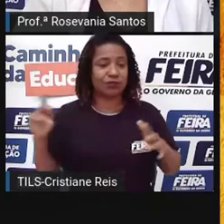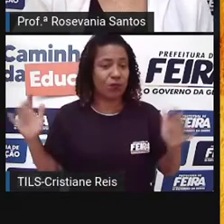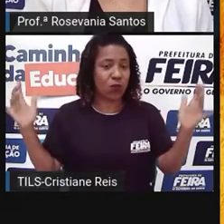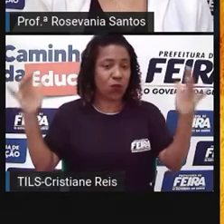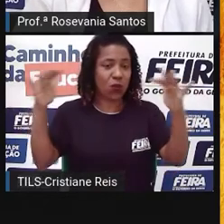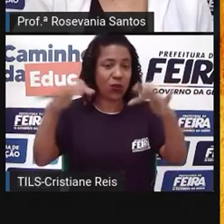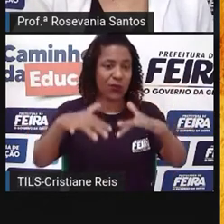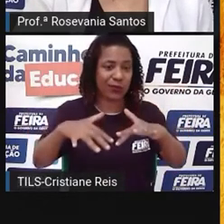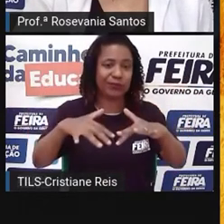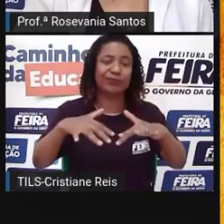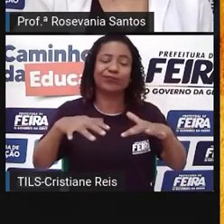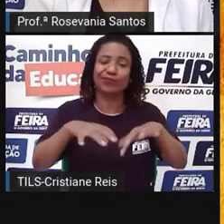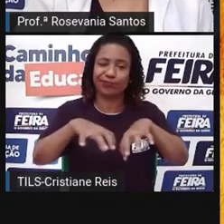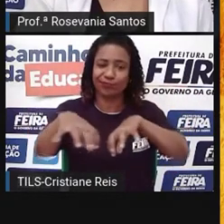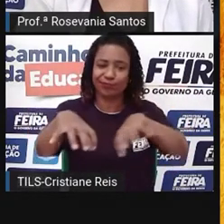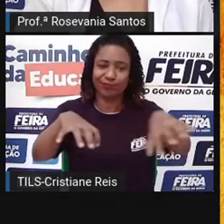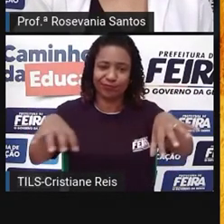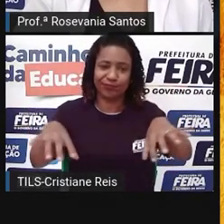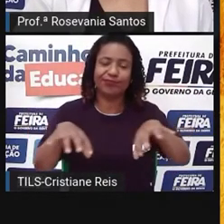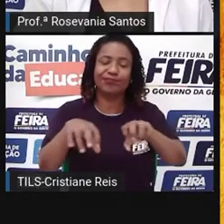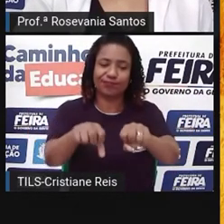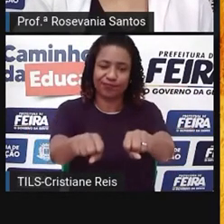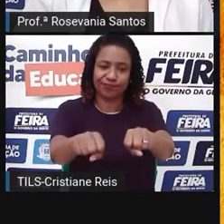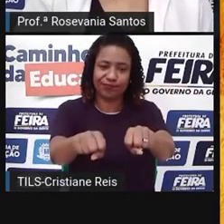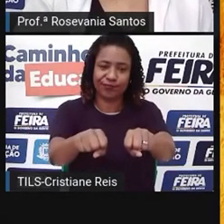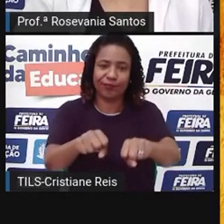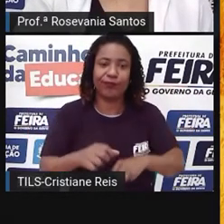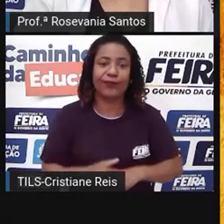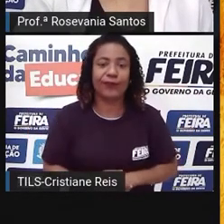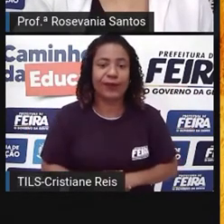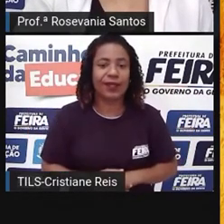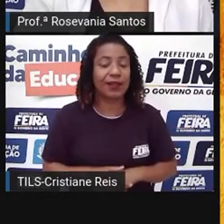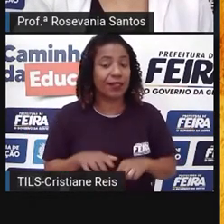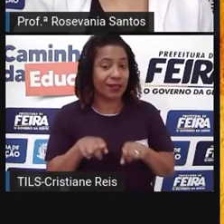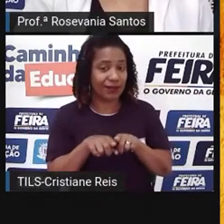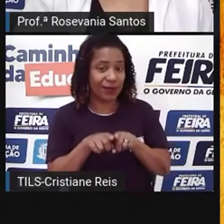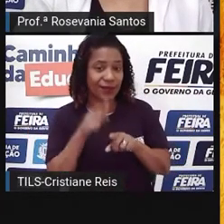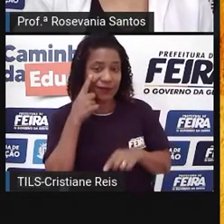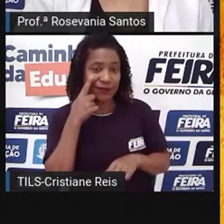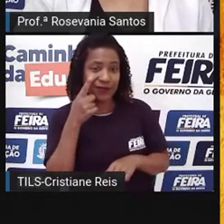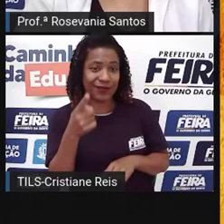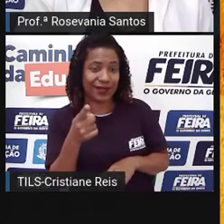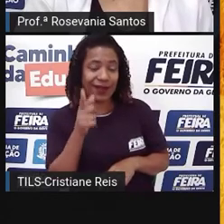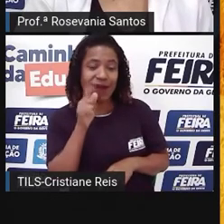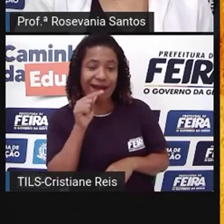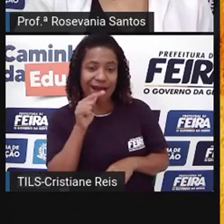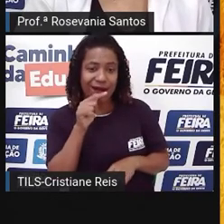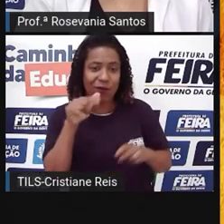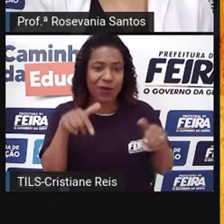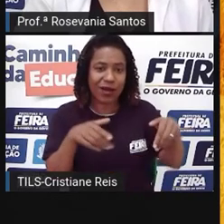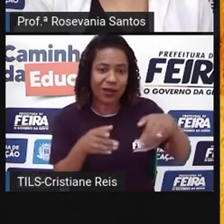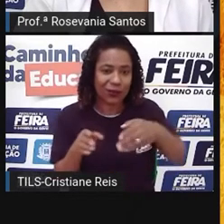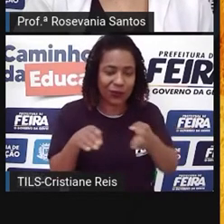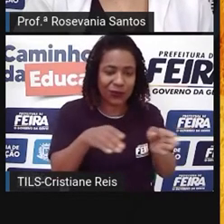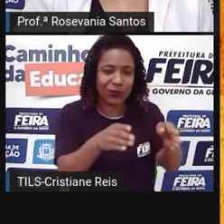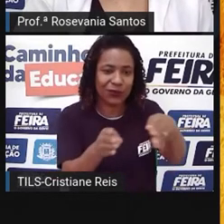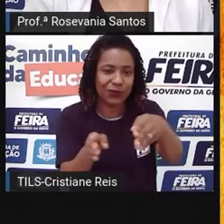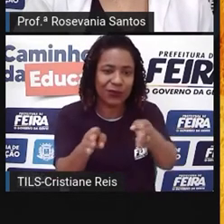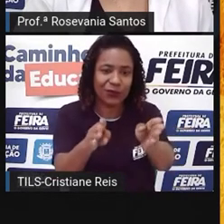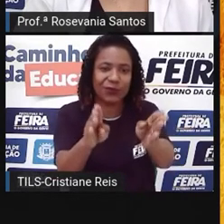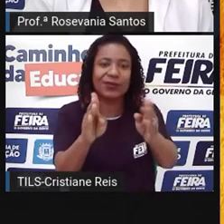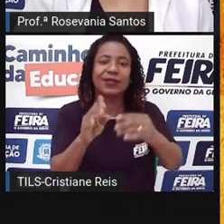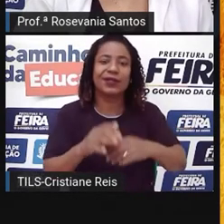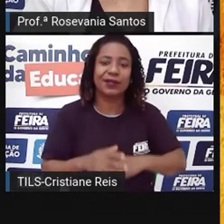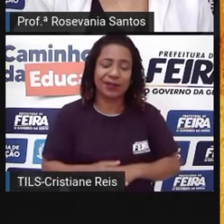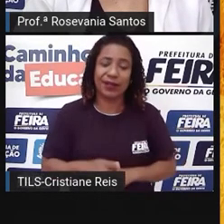Aqui está bem destacado aqui os rios. Vocês percebam, né, que tem grande importância esses rios, uma